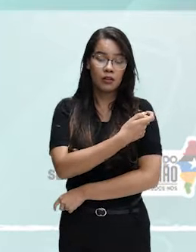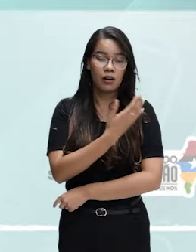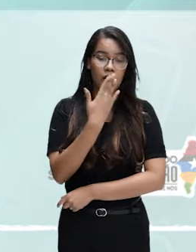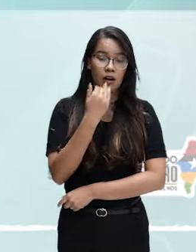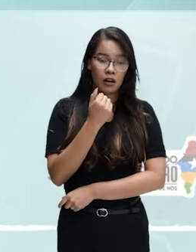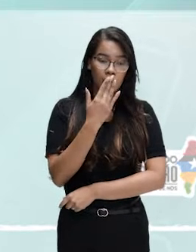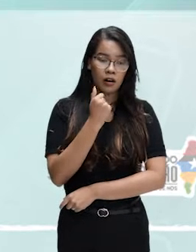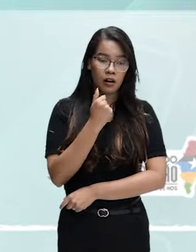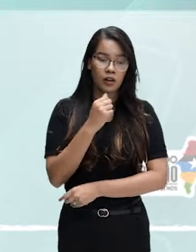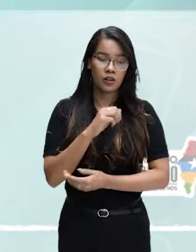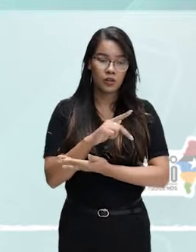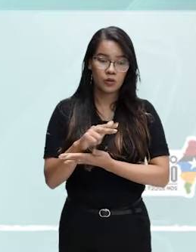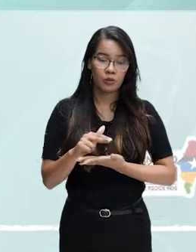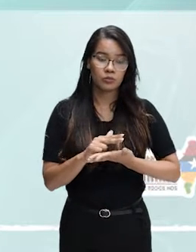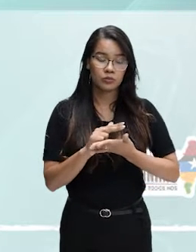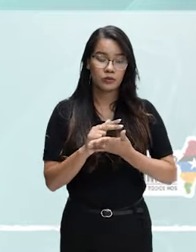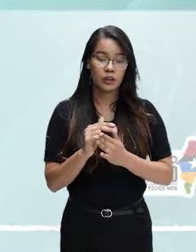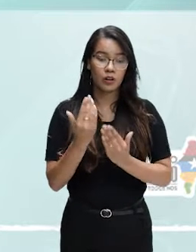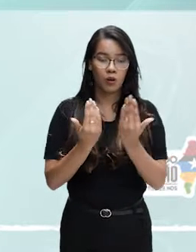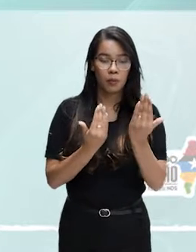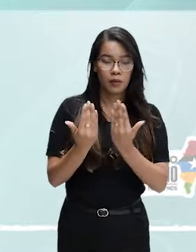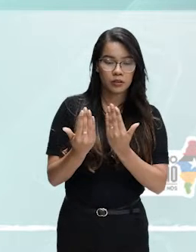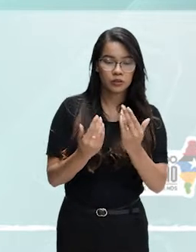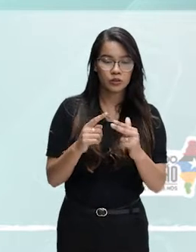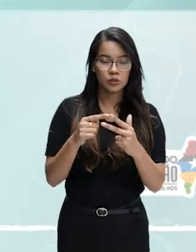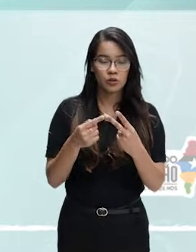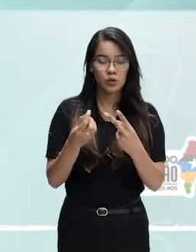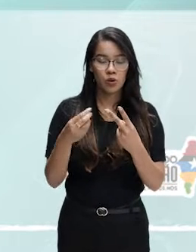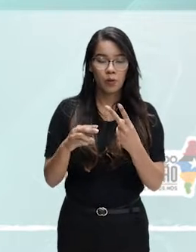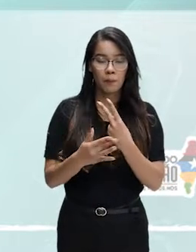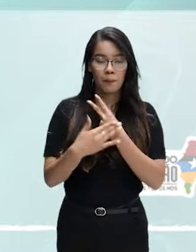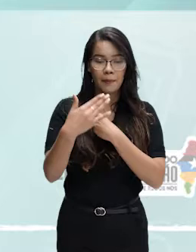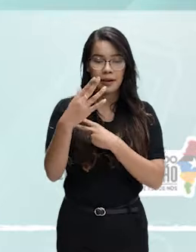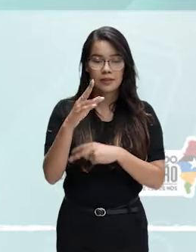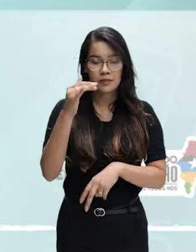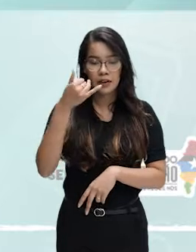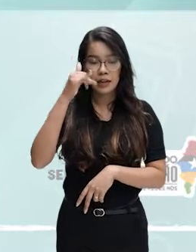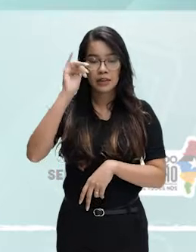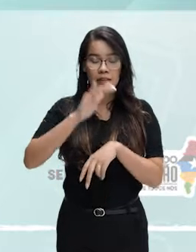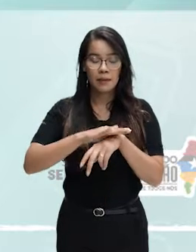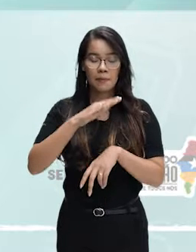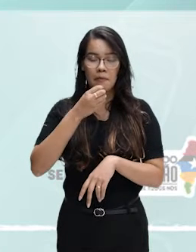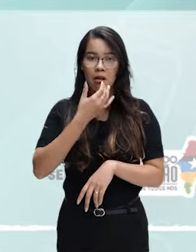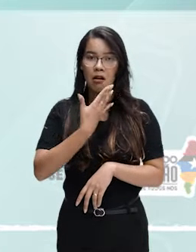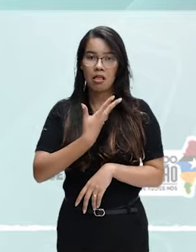de duas ou mais vacas, a mais eficiente é o que tem uma.